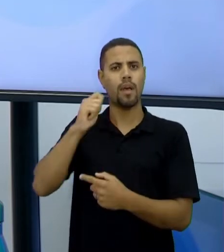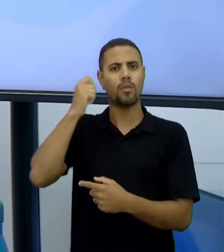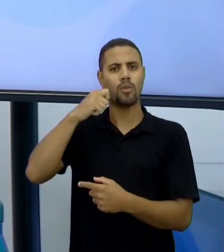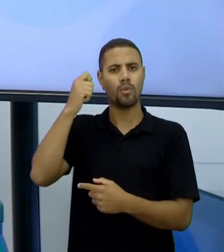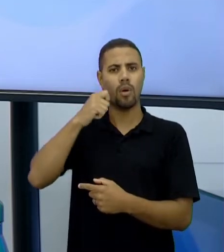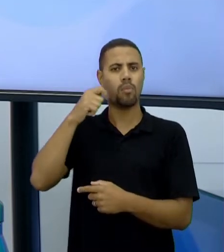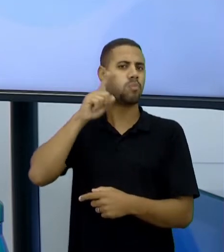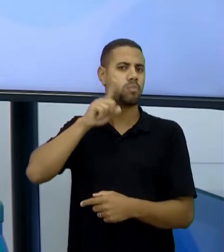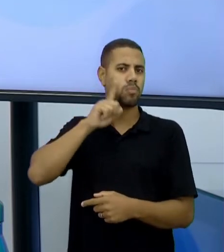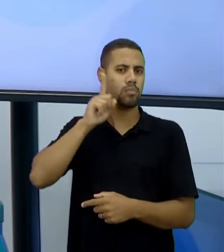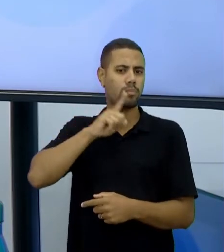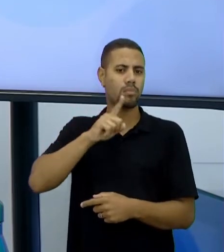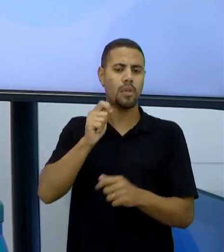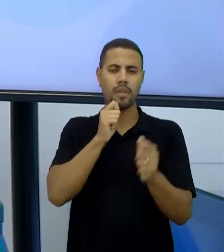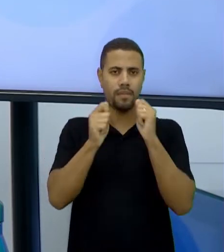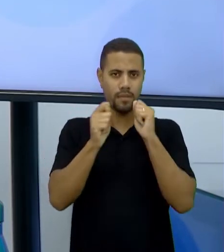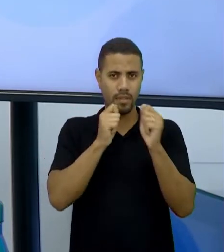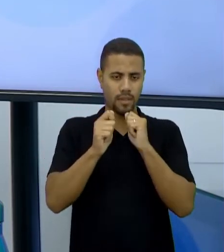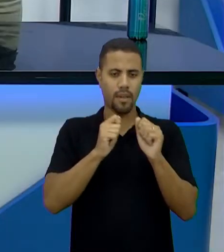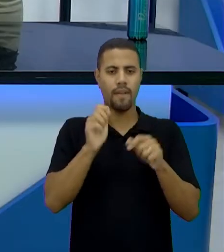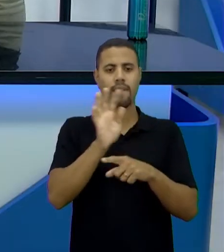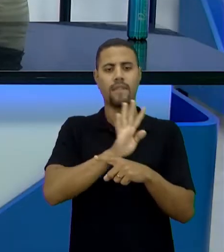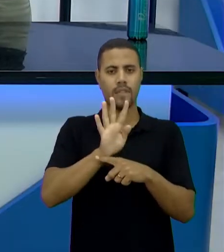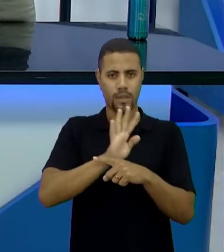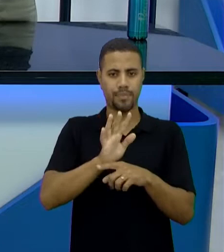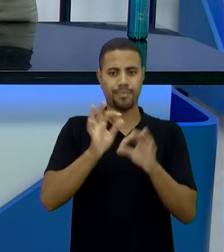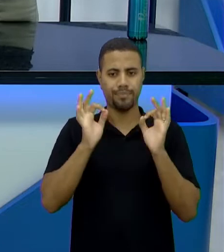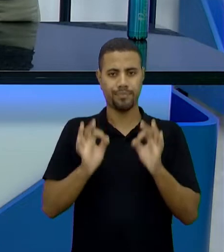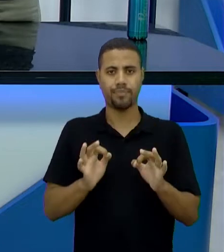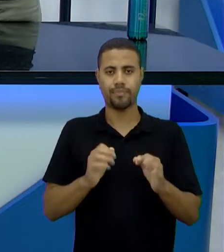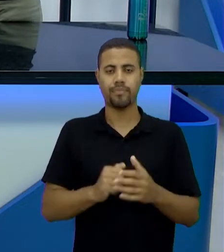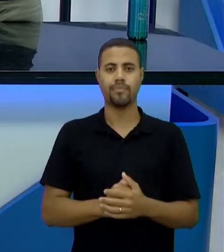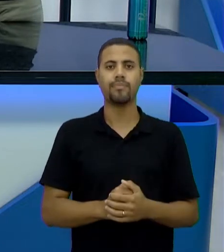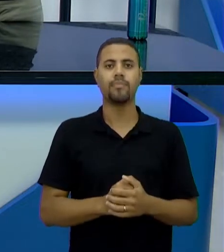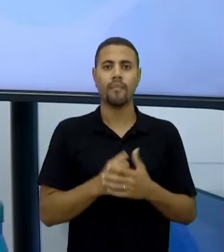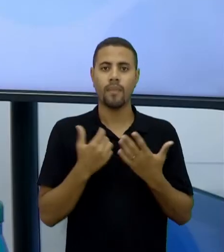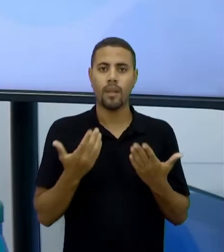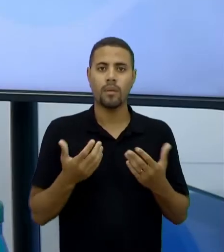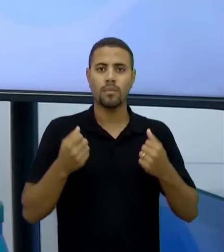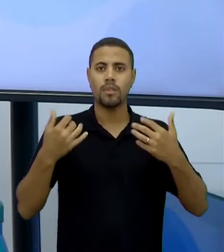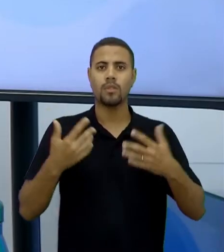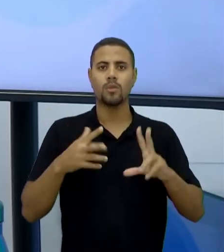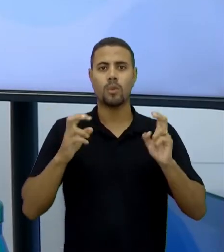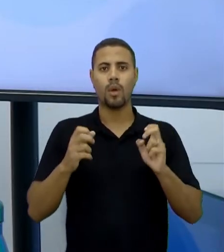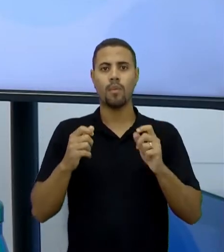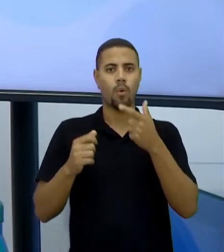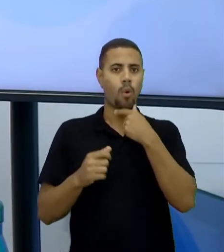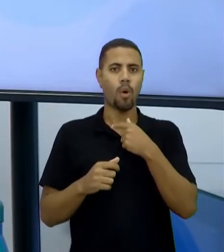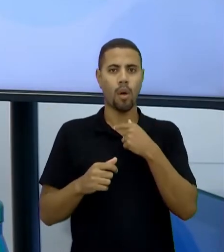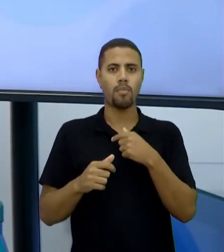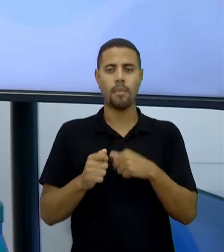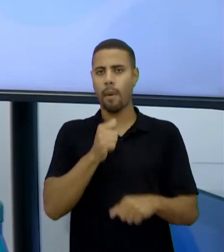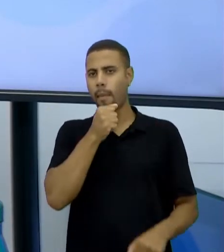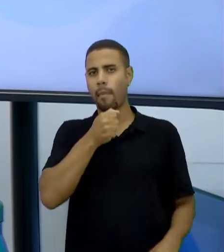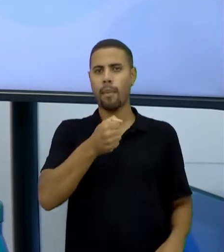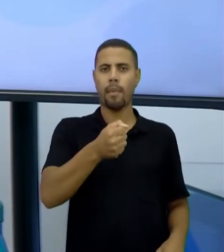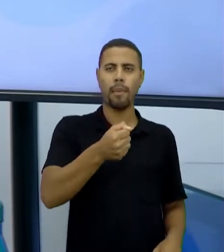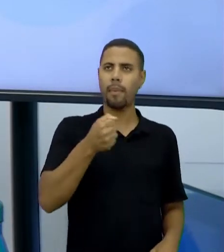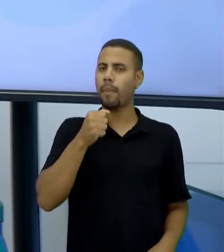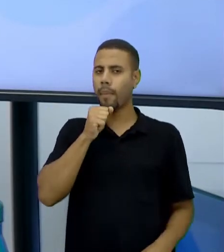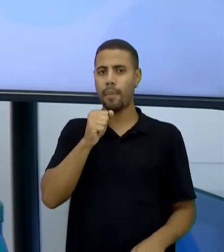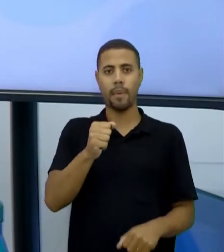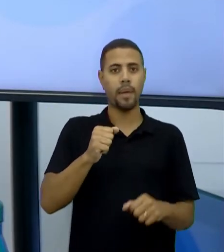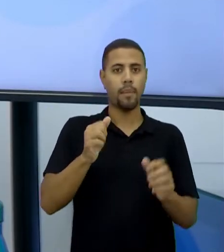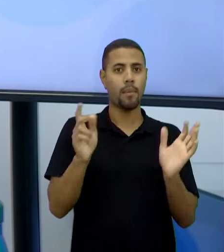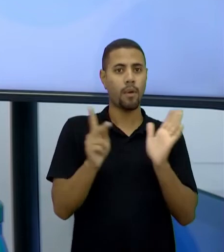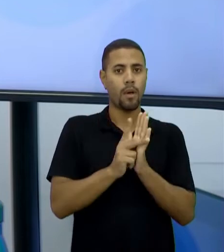foi entrevistado. Vai aparecer lá qual que é o filme. Mas fala sobre um apresentador americano que ele apresentava programas